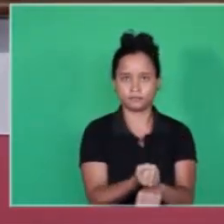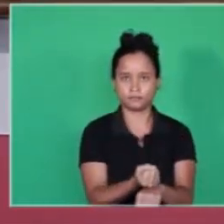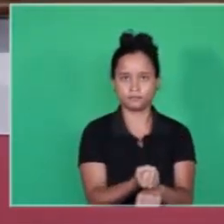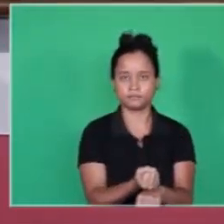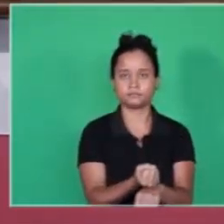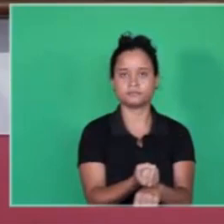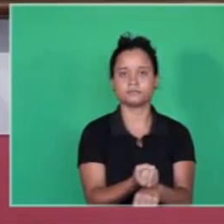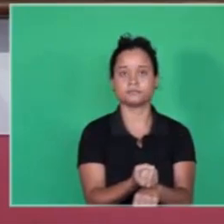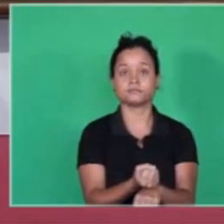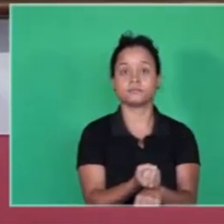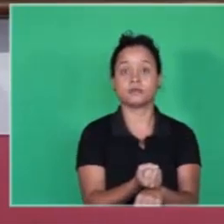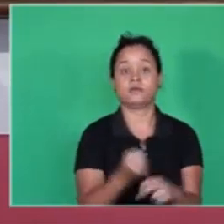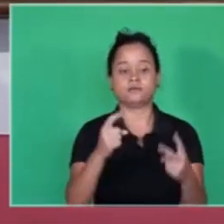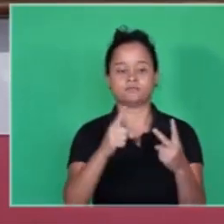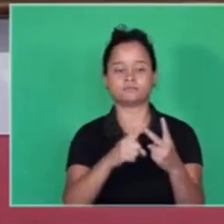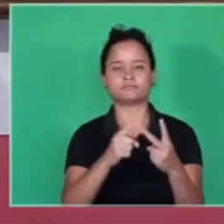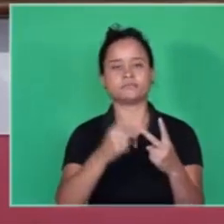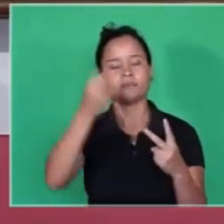e